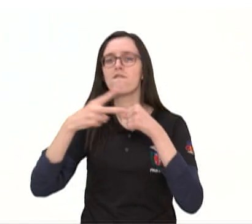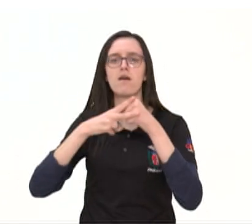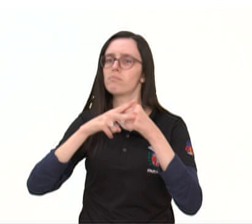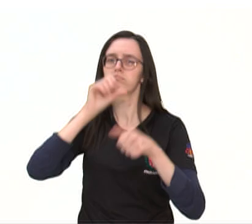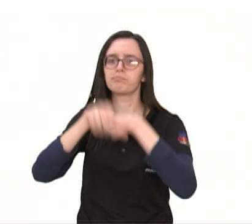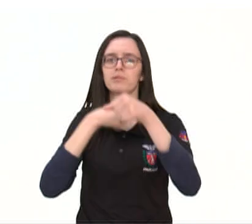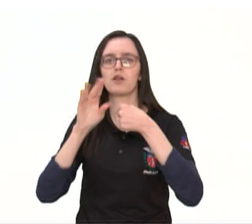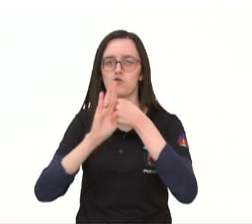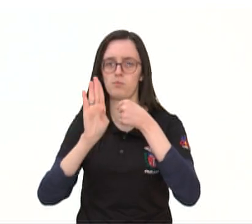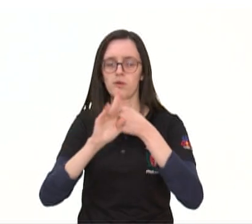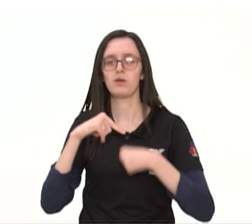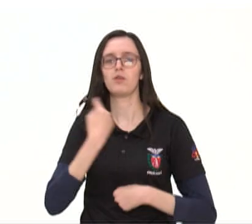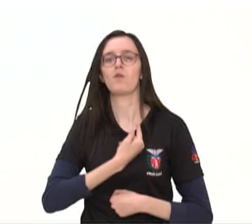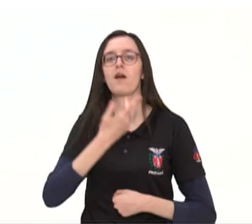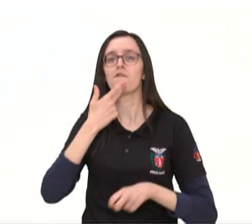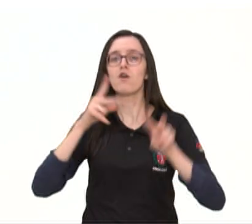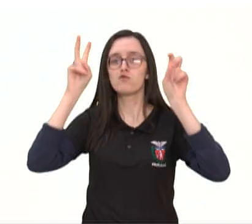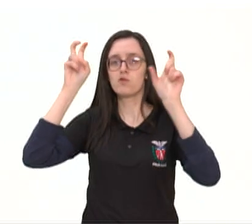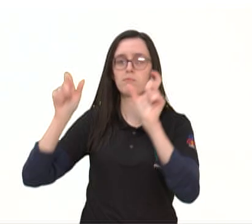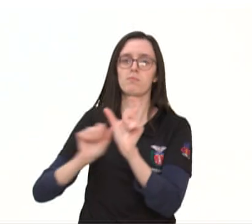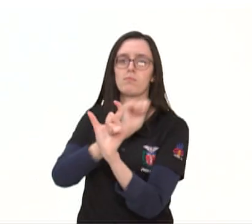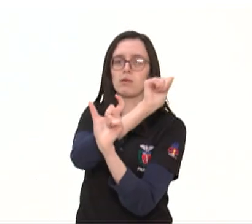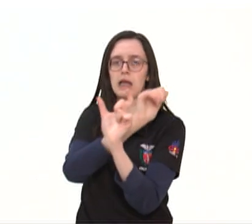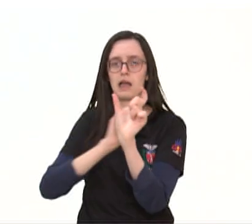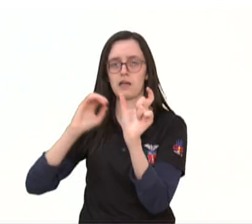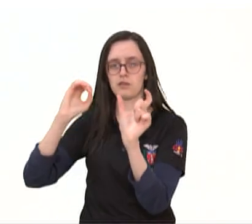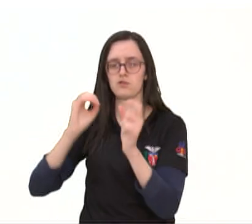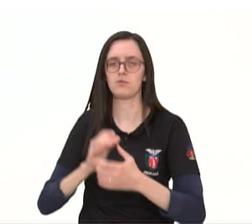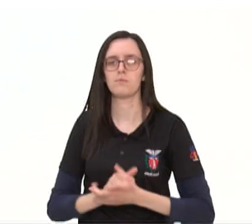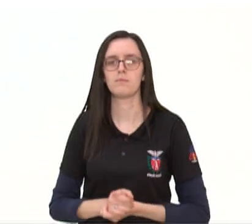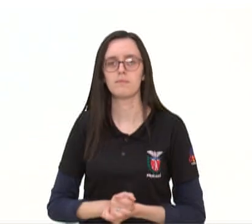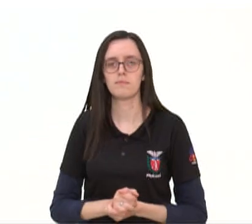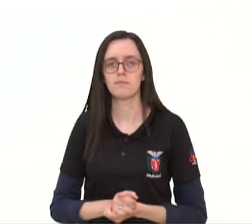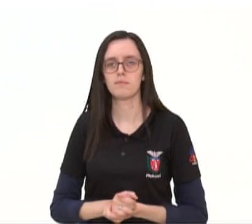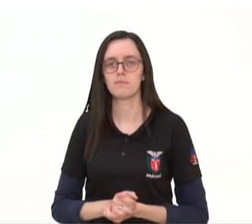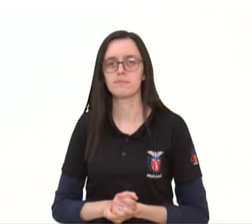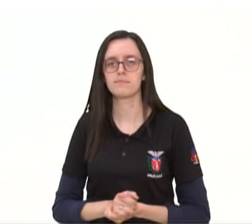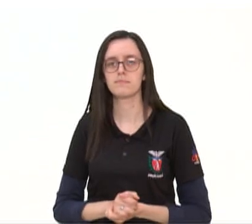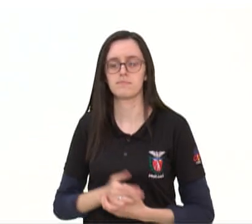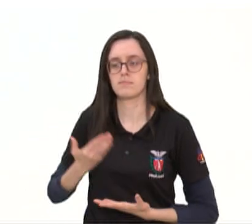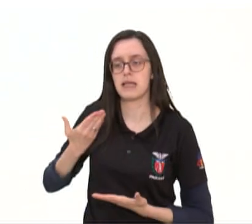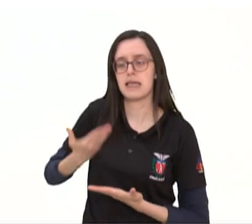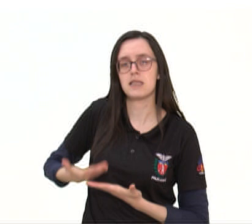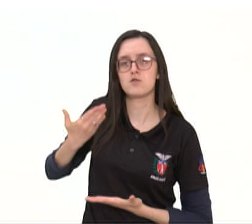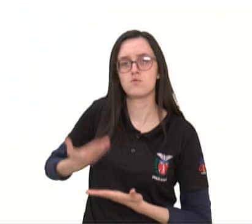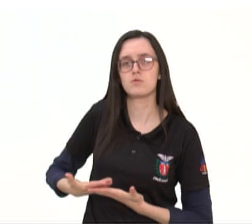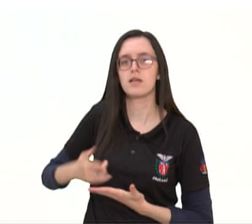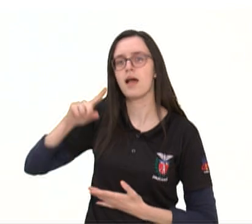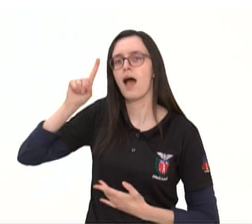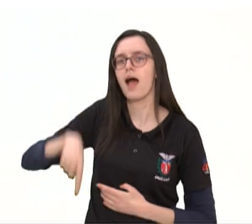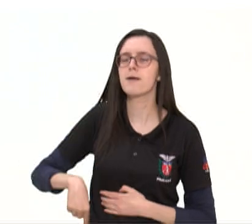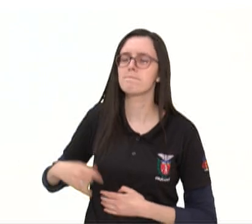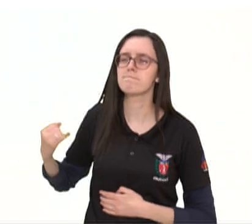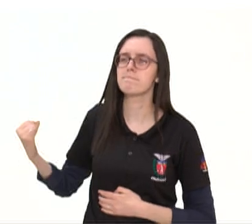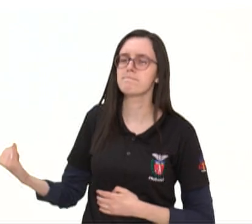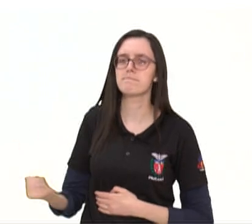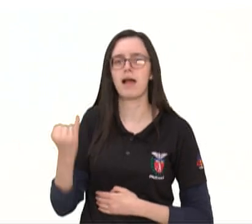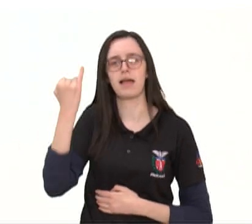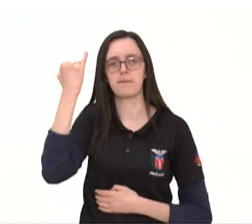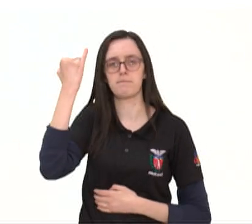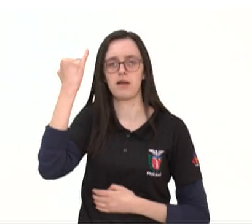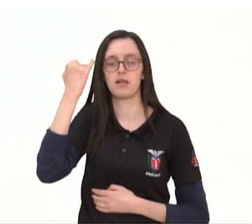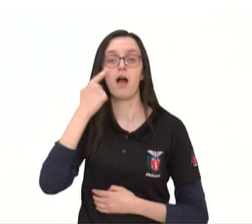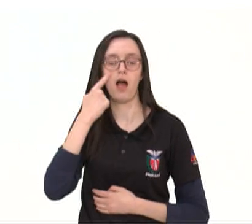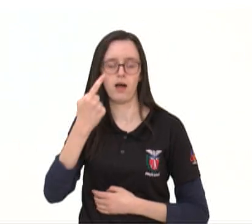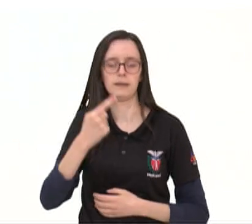vamos falar de artigos, certo? O estudar é muito importante.